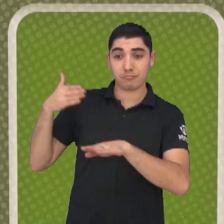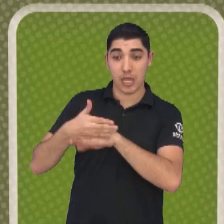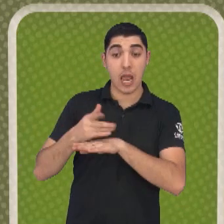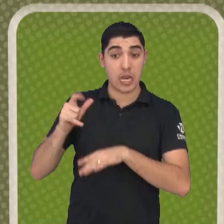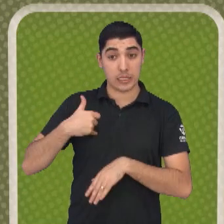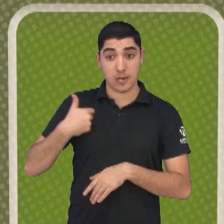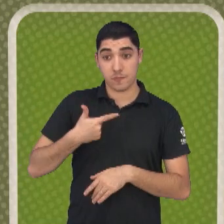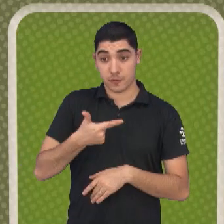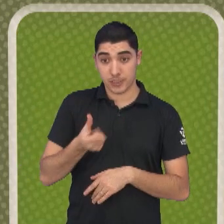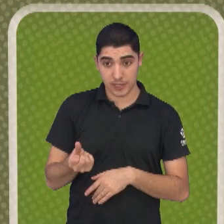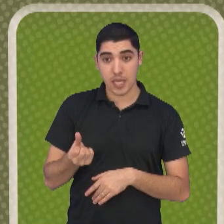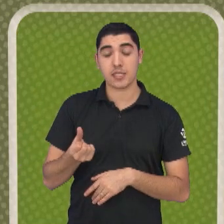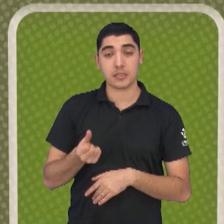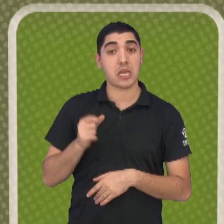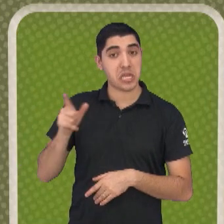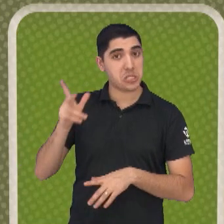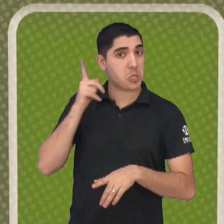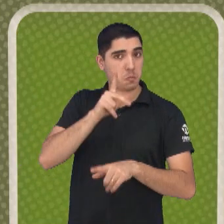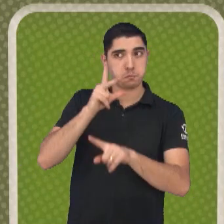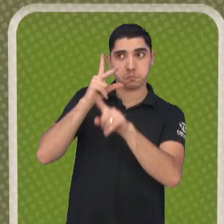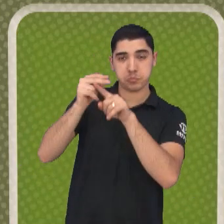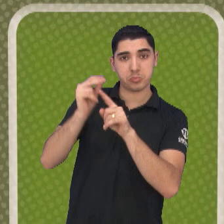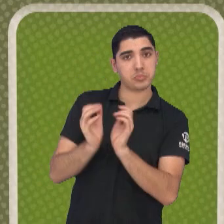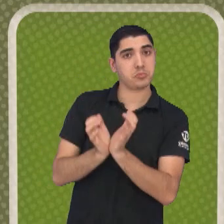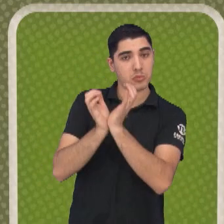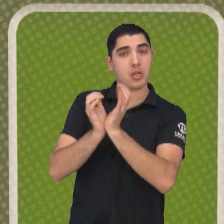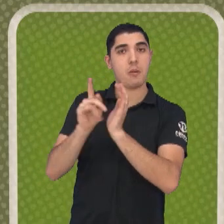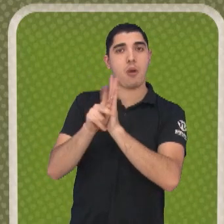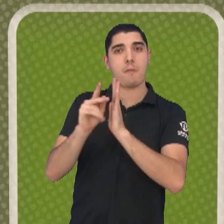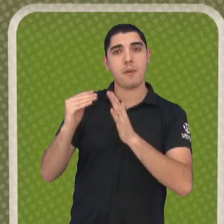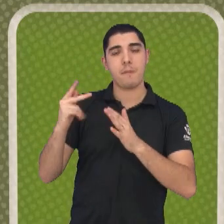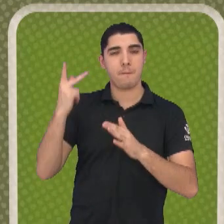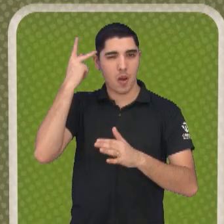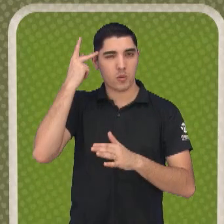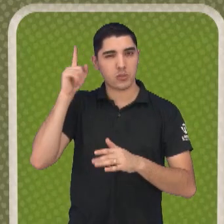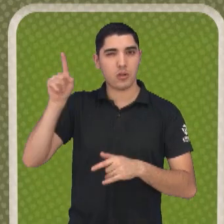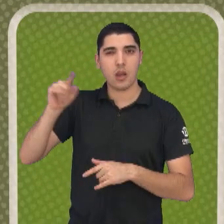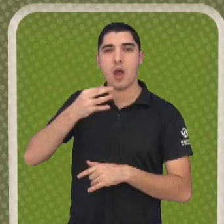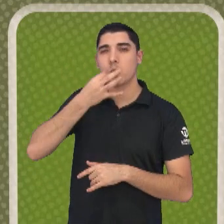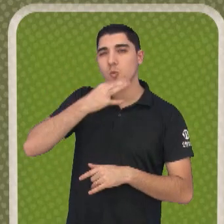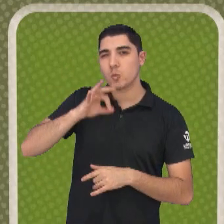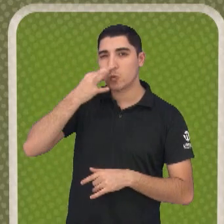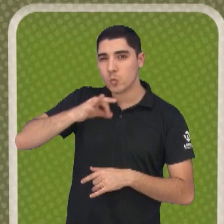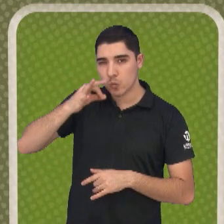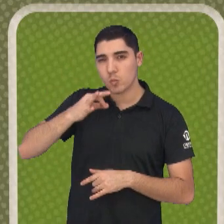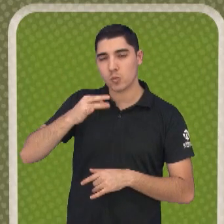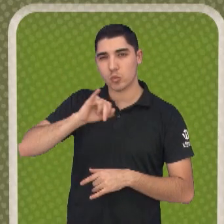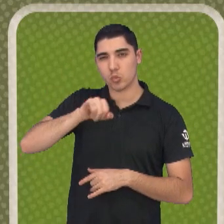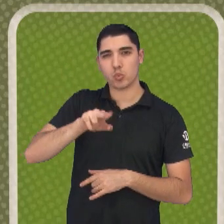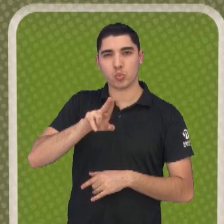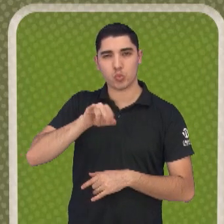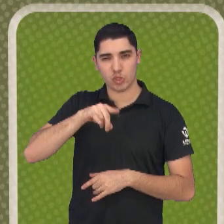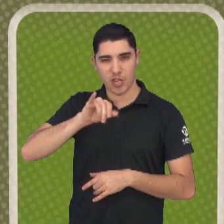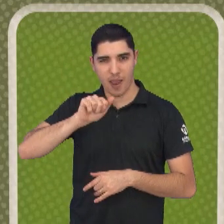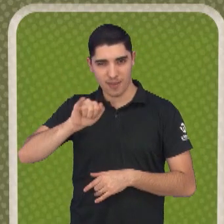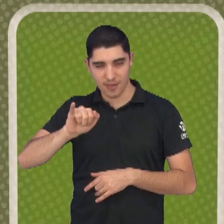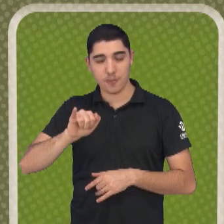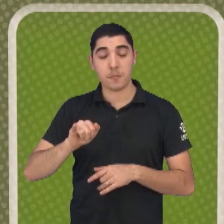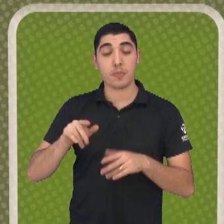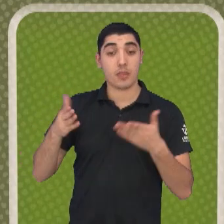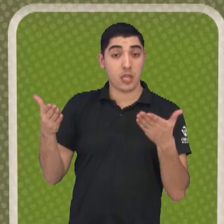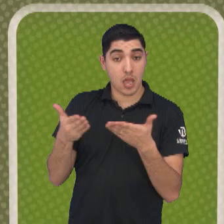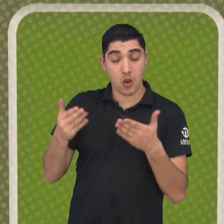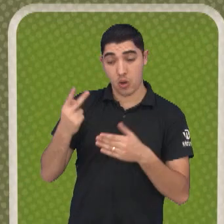26 anos conquistou o título e acesso pelo Paulista de Jundiaí na bezinha em 2019 o segundo semestre